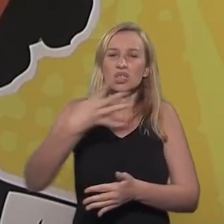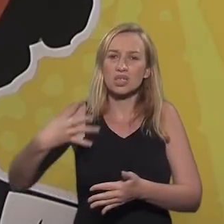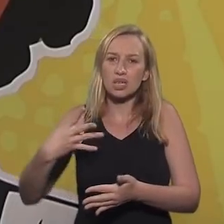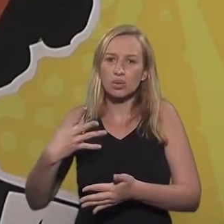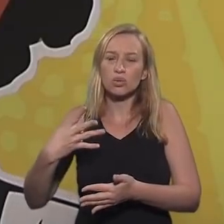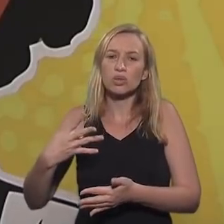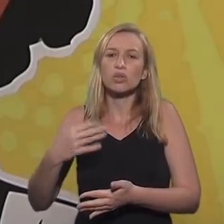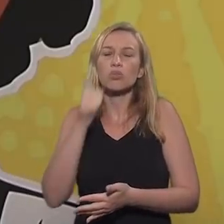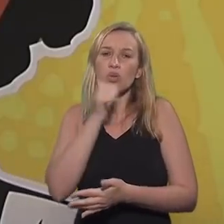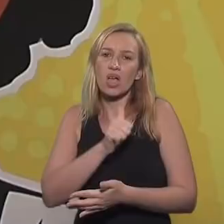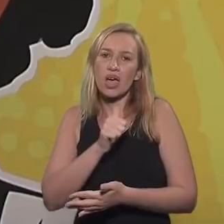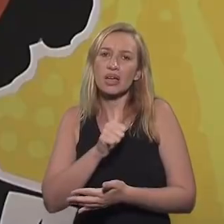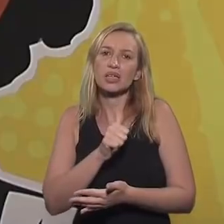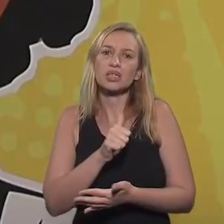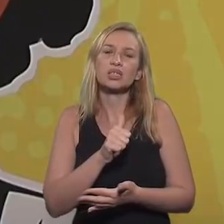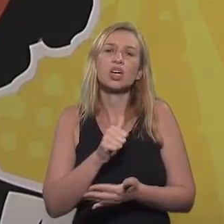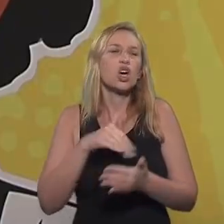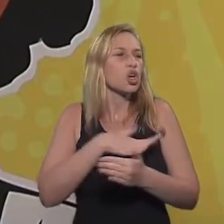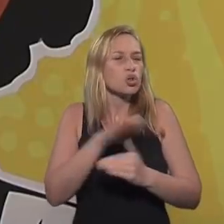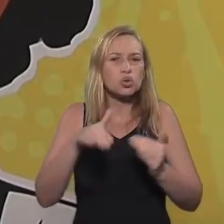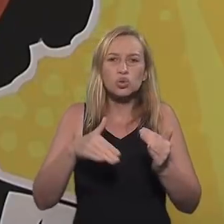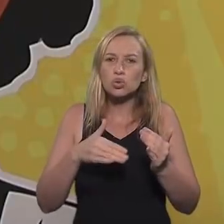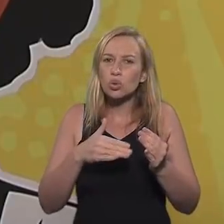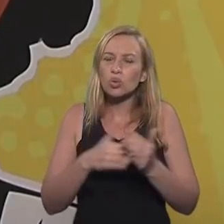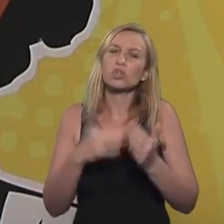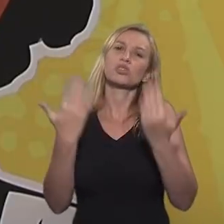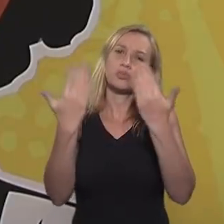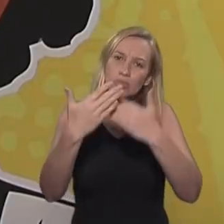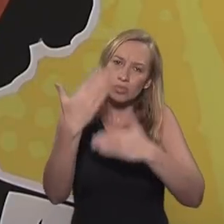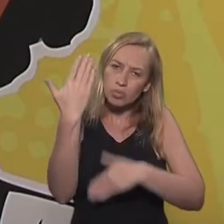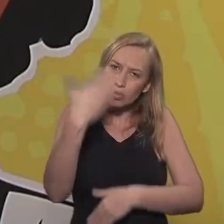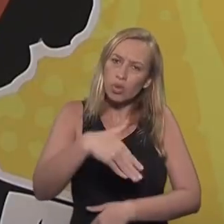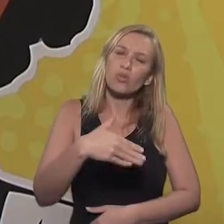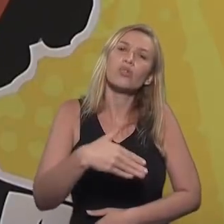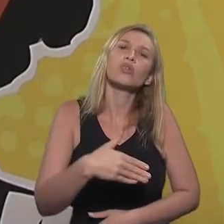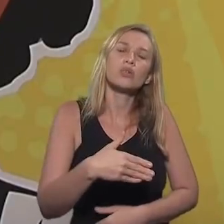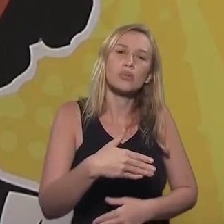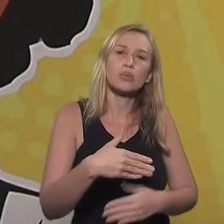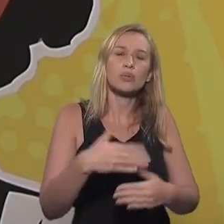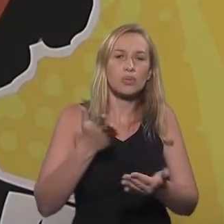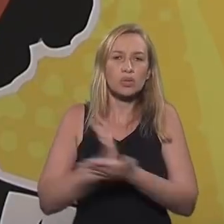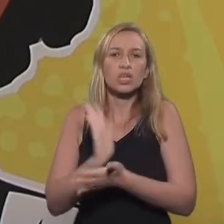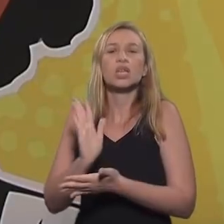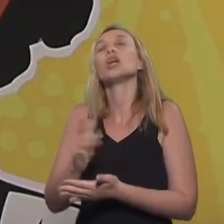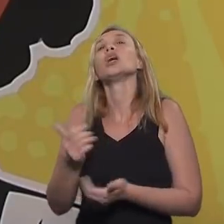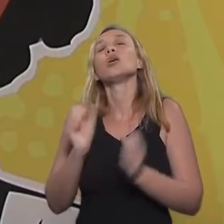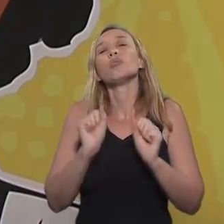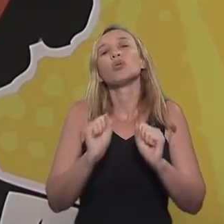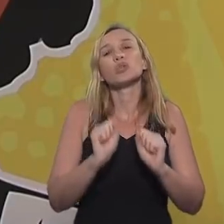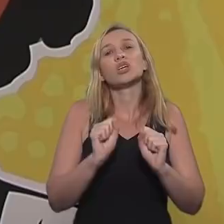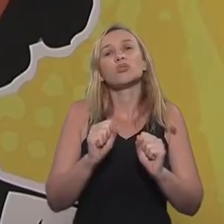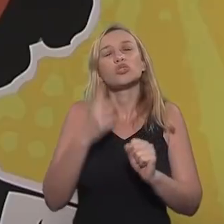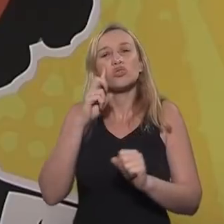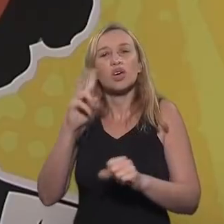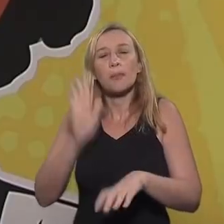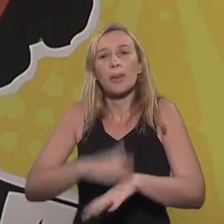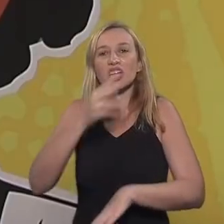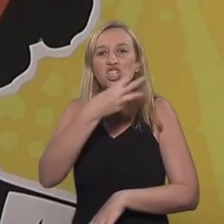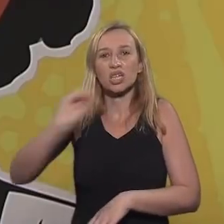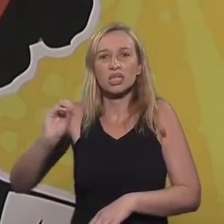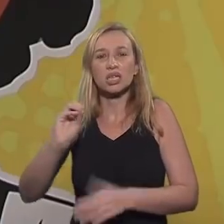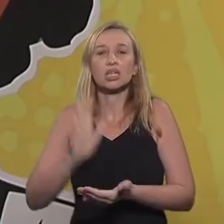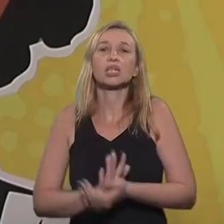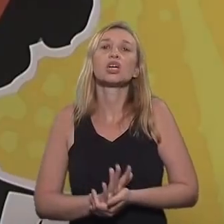São 214 mulheres que já fizeram todas as etapas e poderão ainda alcançar